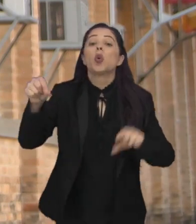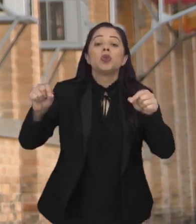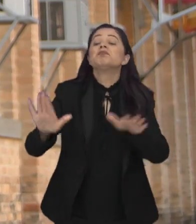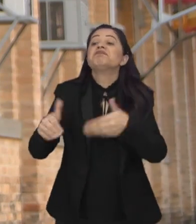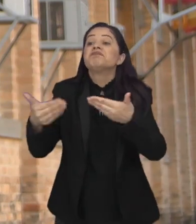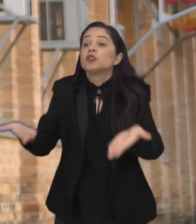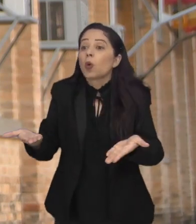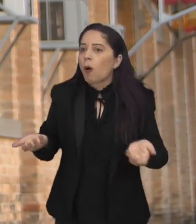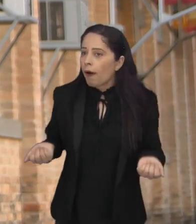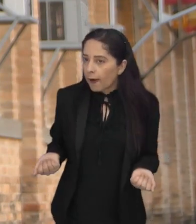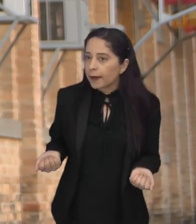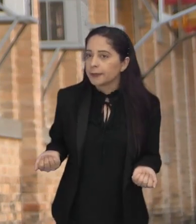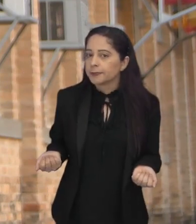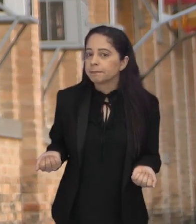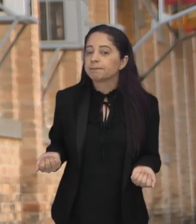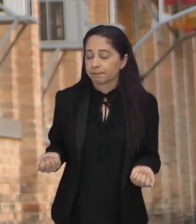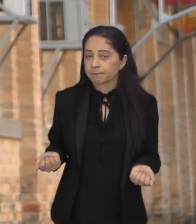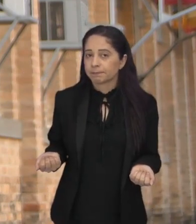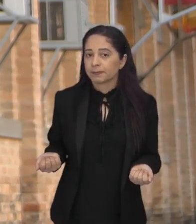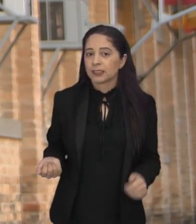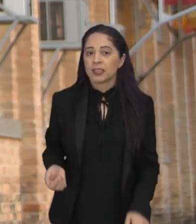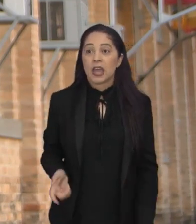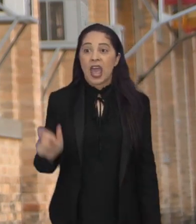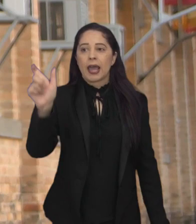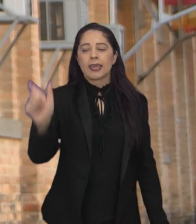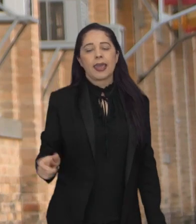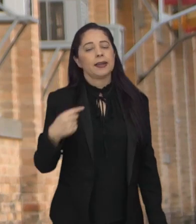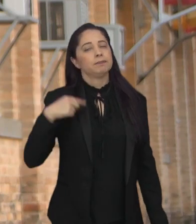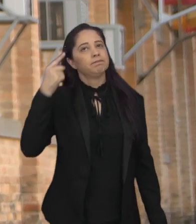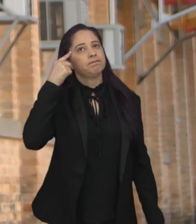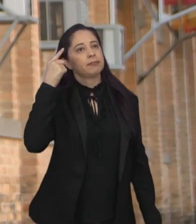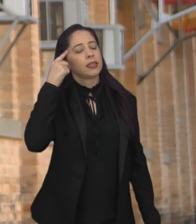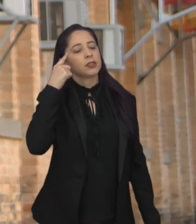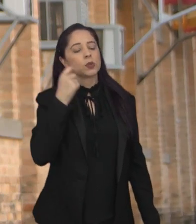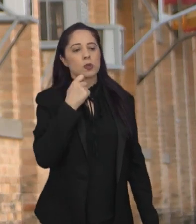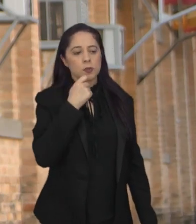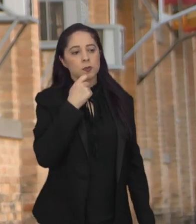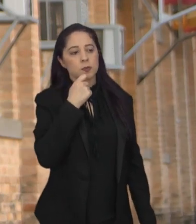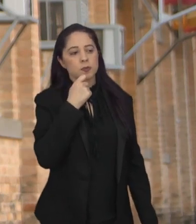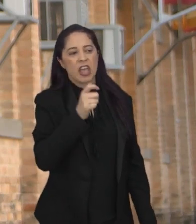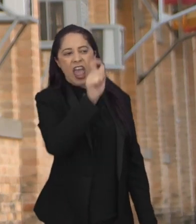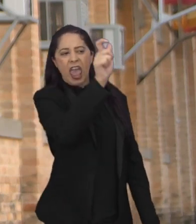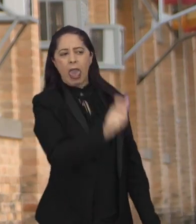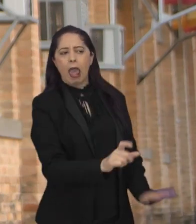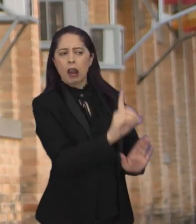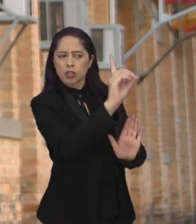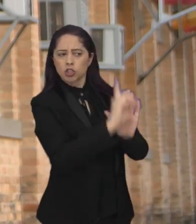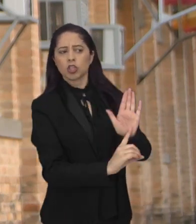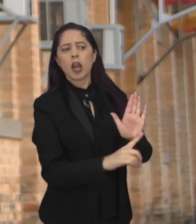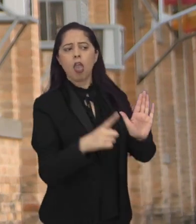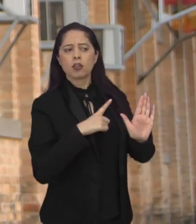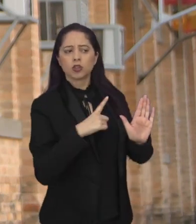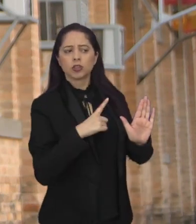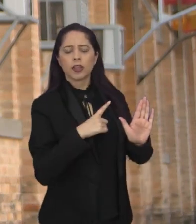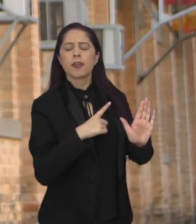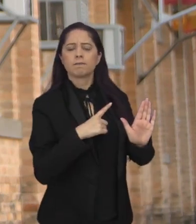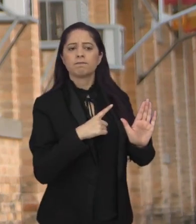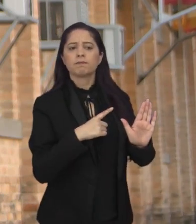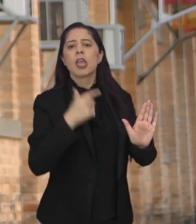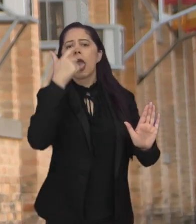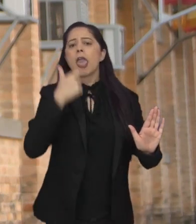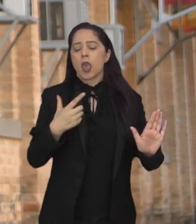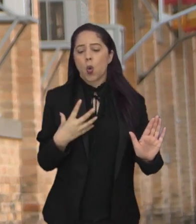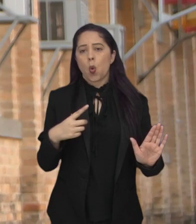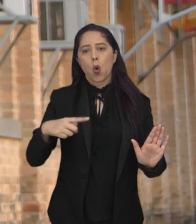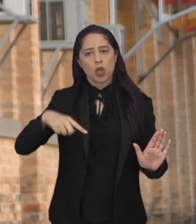ser vereador ou ser advogado dessa pessoa. E aí ele entendeu que a pessoa tinha